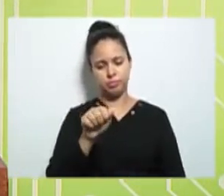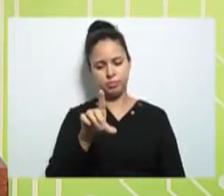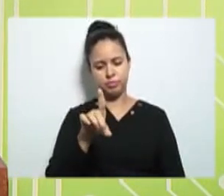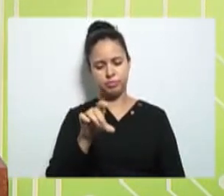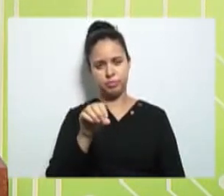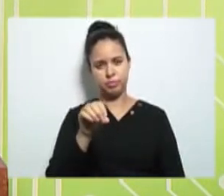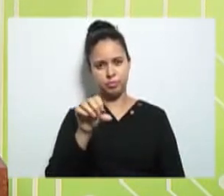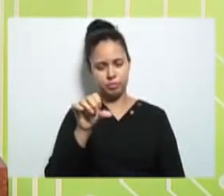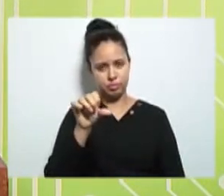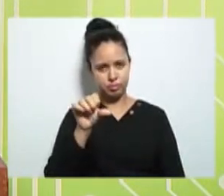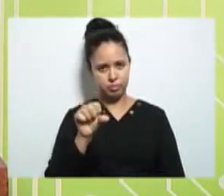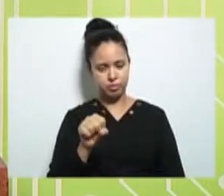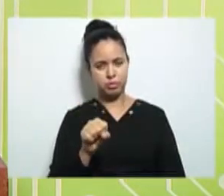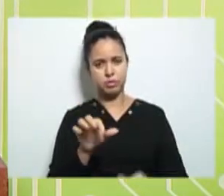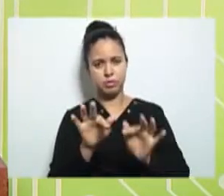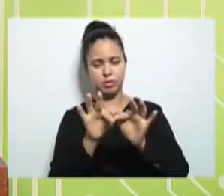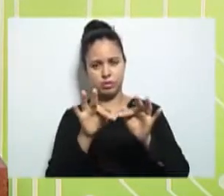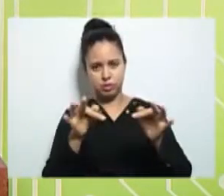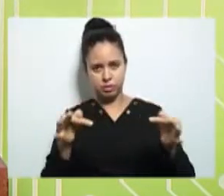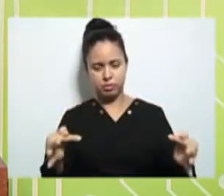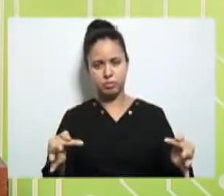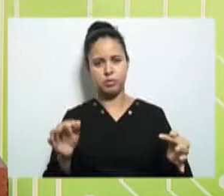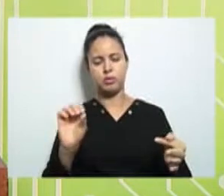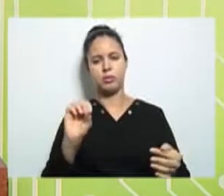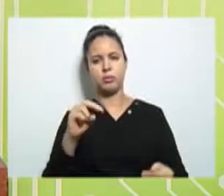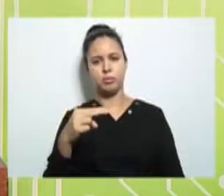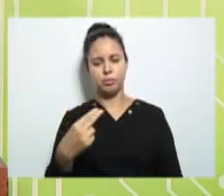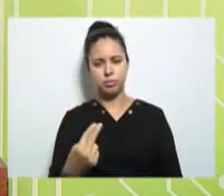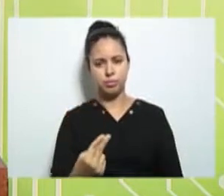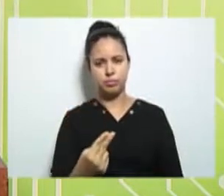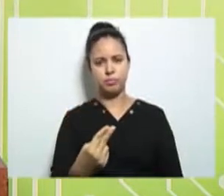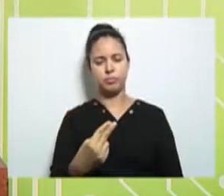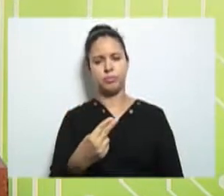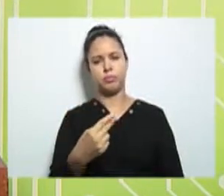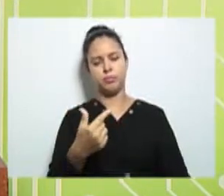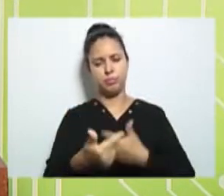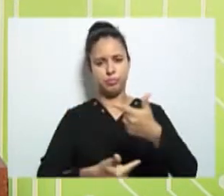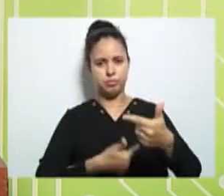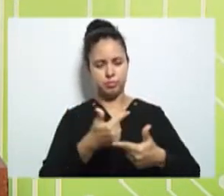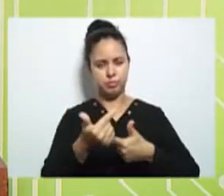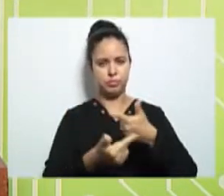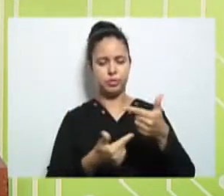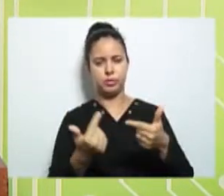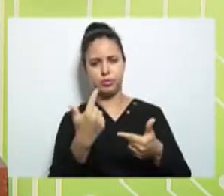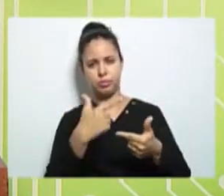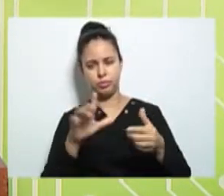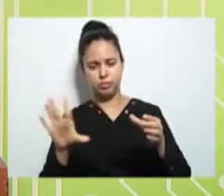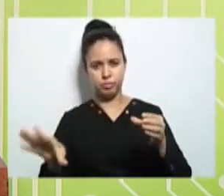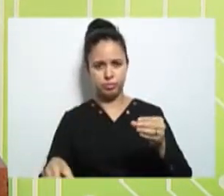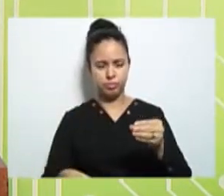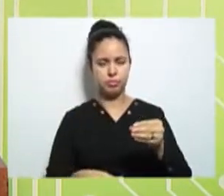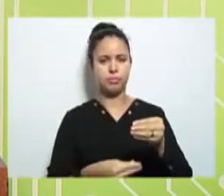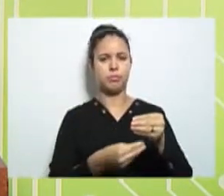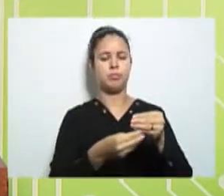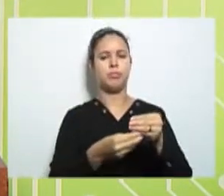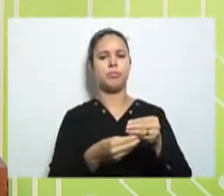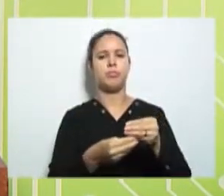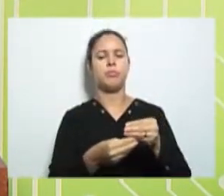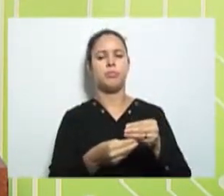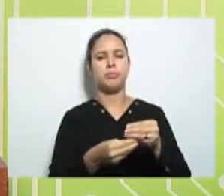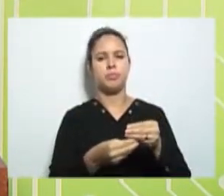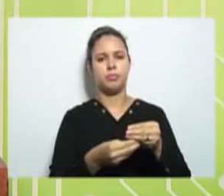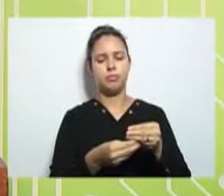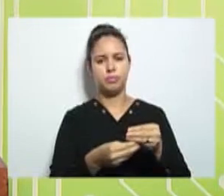dado simples ou, se ela for trabalhada, aliado com outros dados dentro da minha informação, dentro do meu processamento, aí